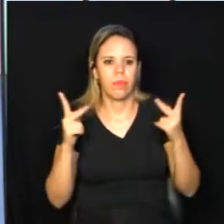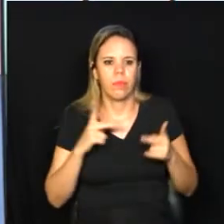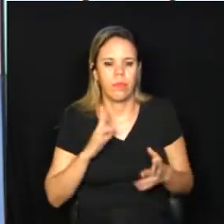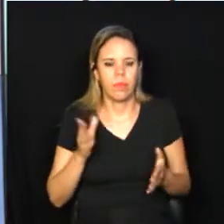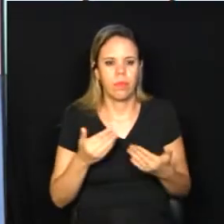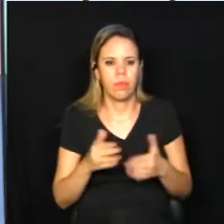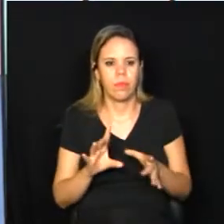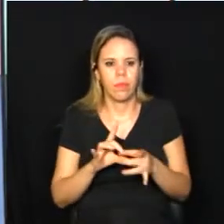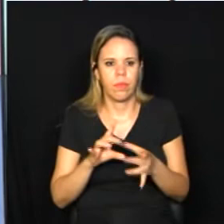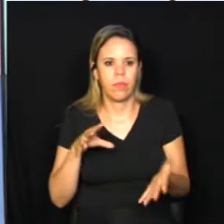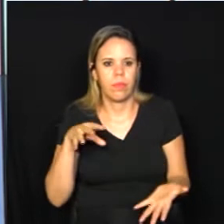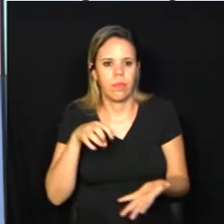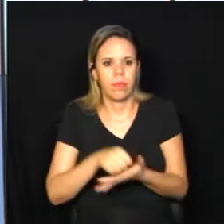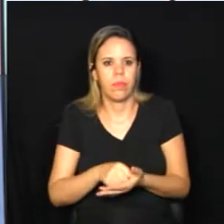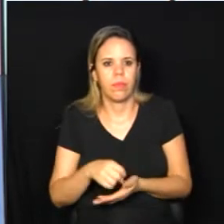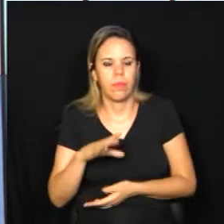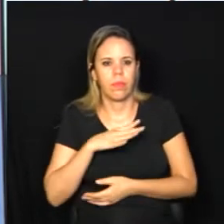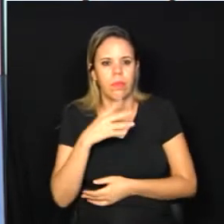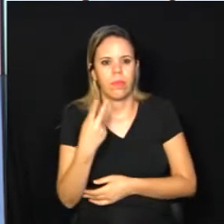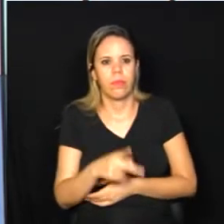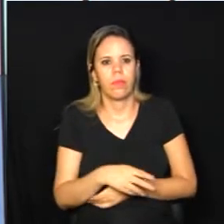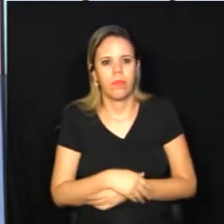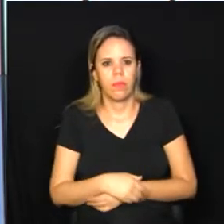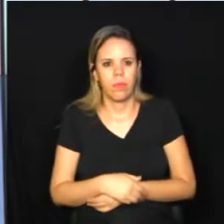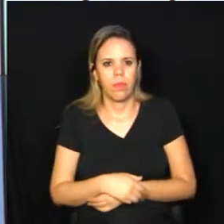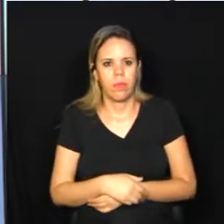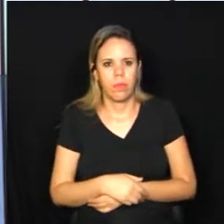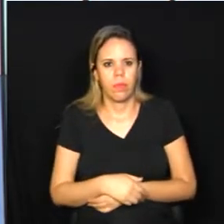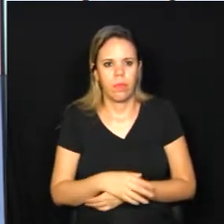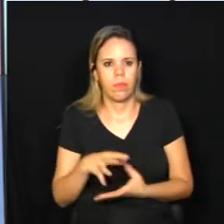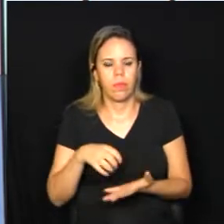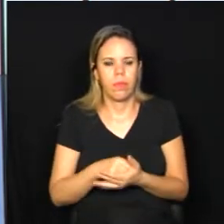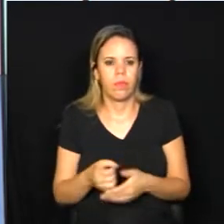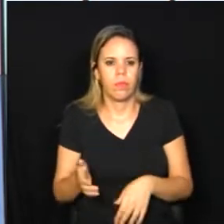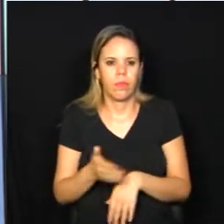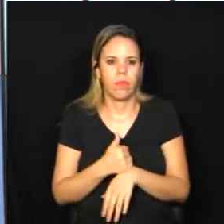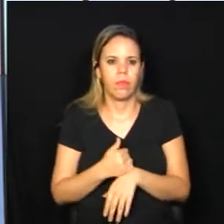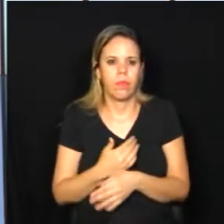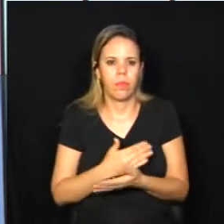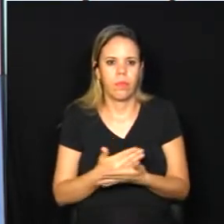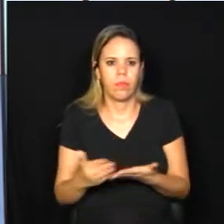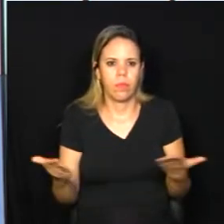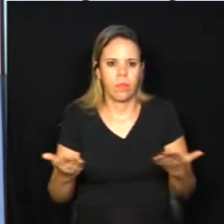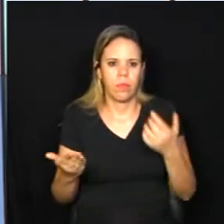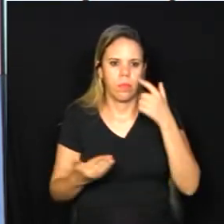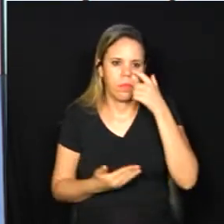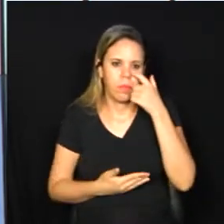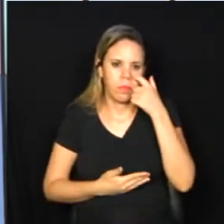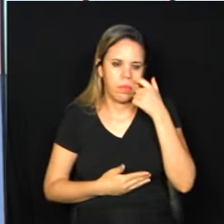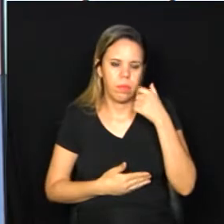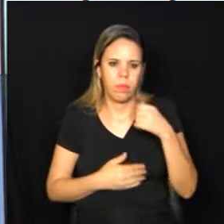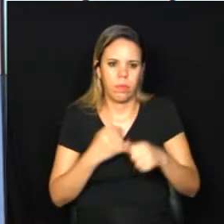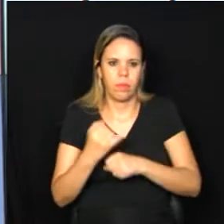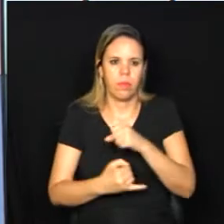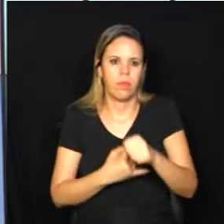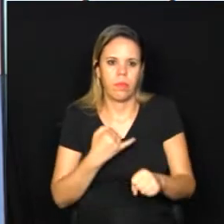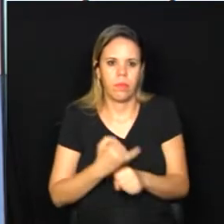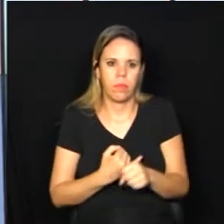como será a vacinação naquela cidade. Olha, o pré-cadastro começou hoje no site